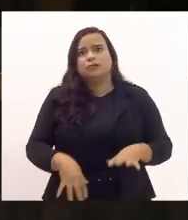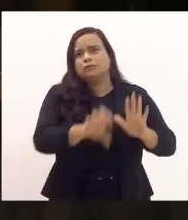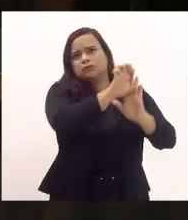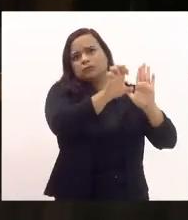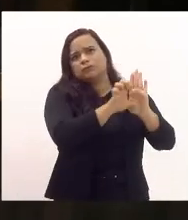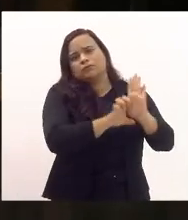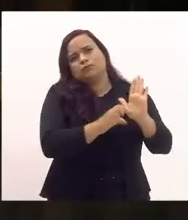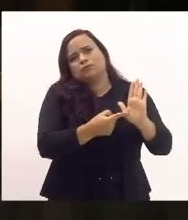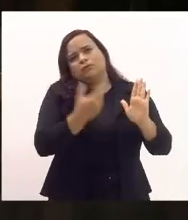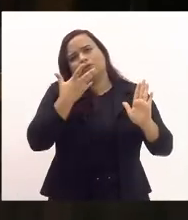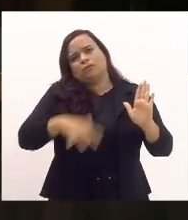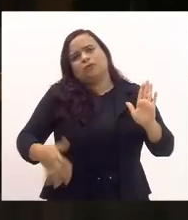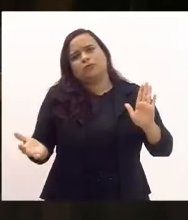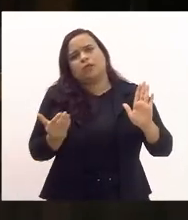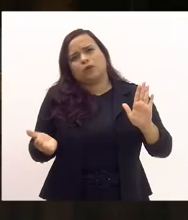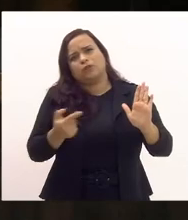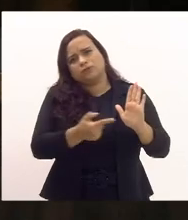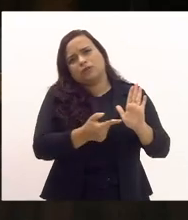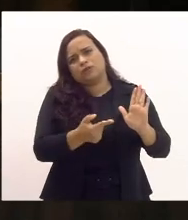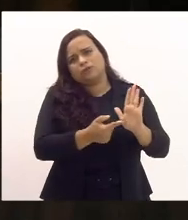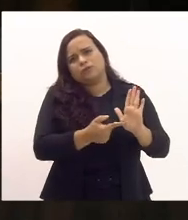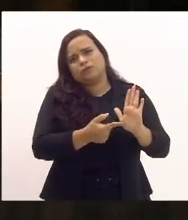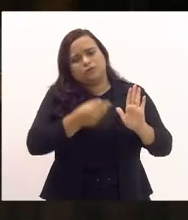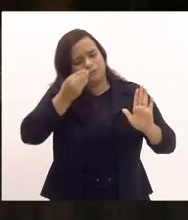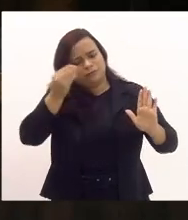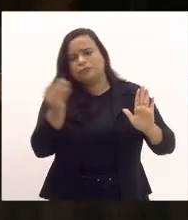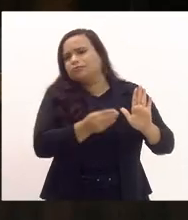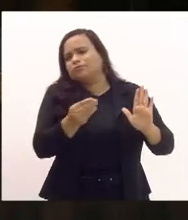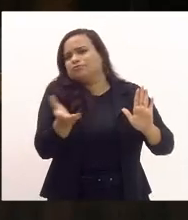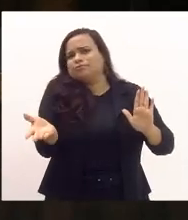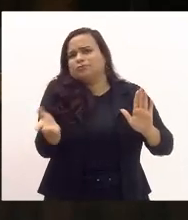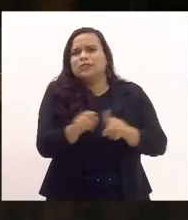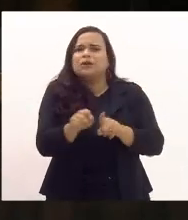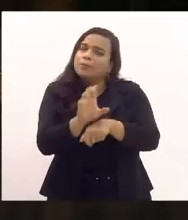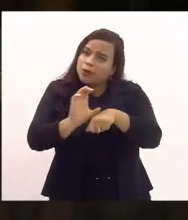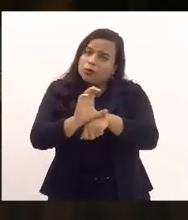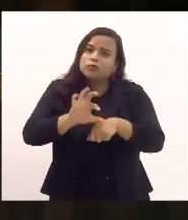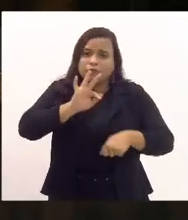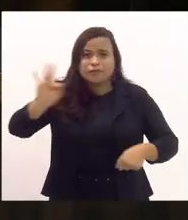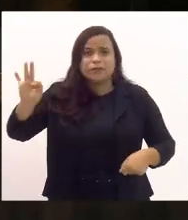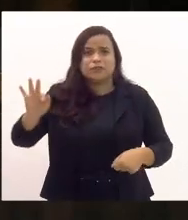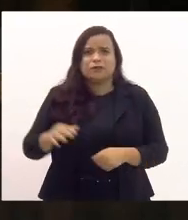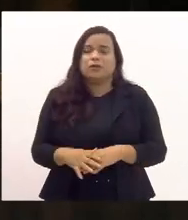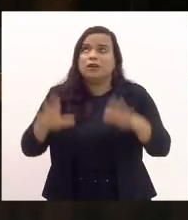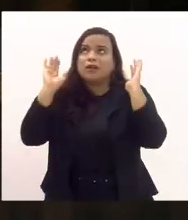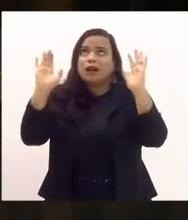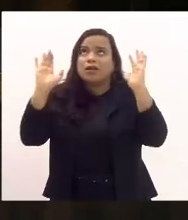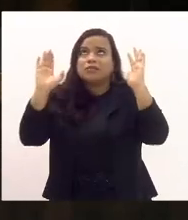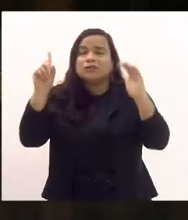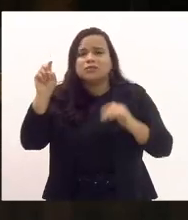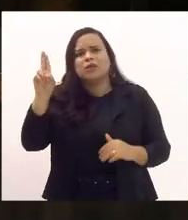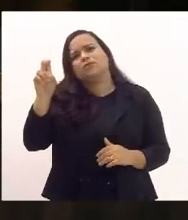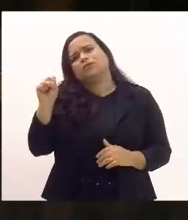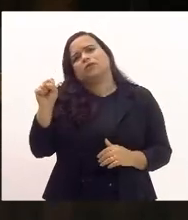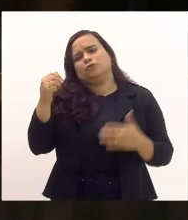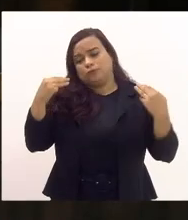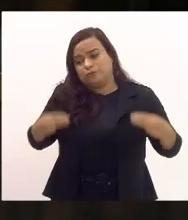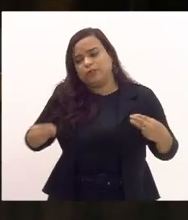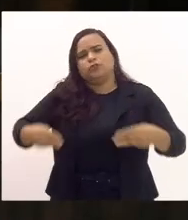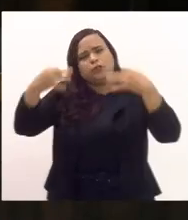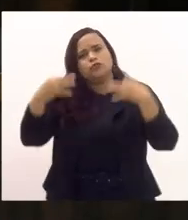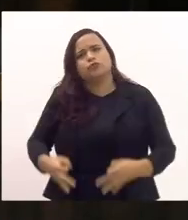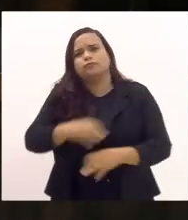o estatuto da criança adolescente e também a Constituição Federal Graças a Deus que o